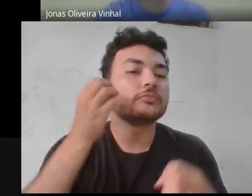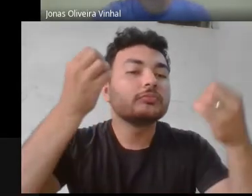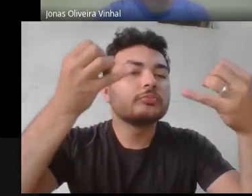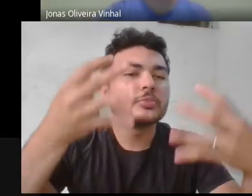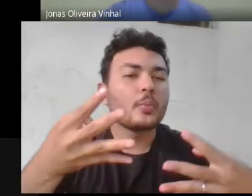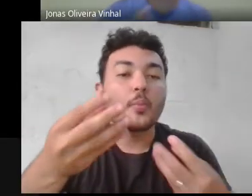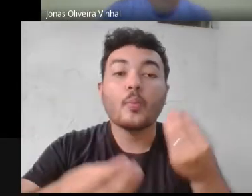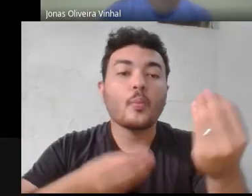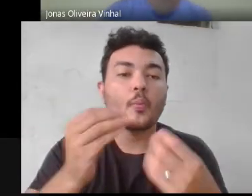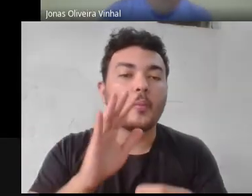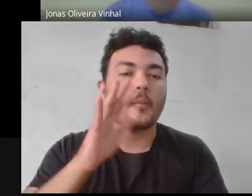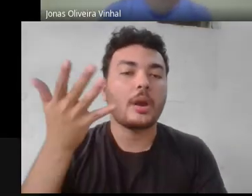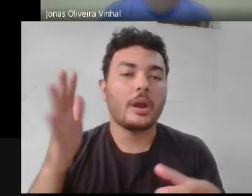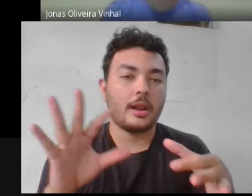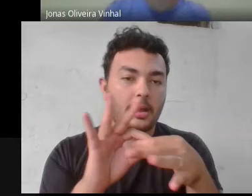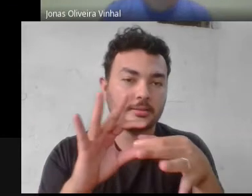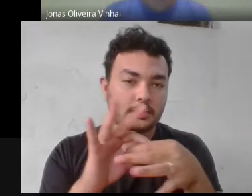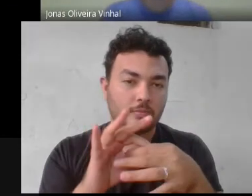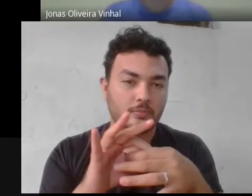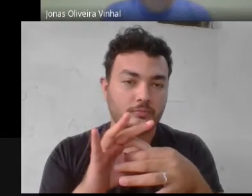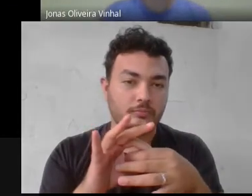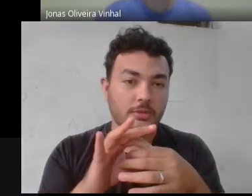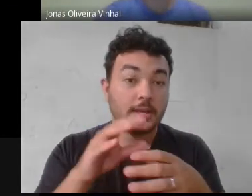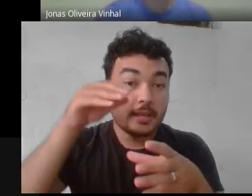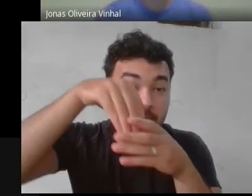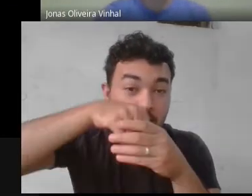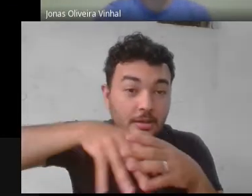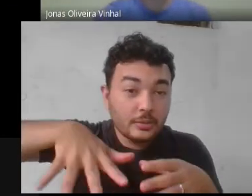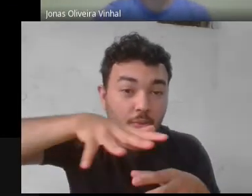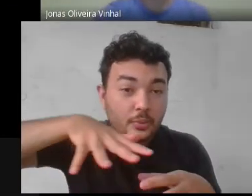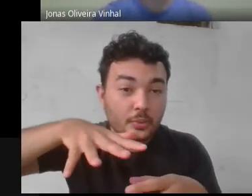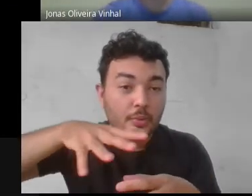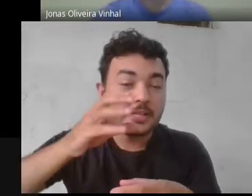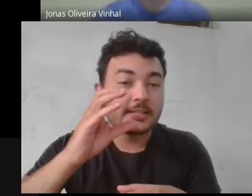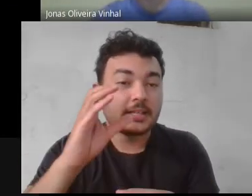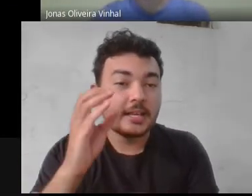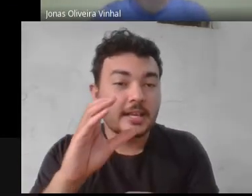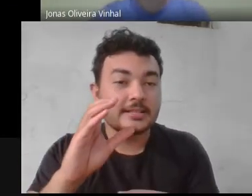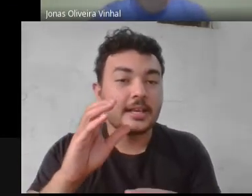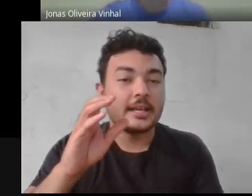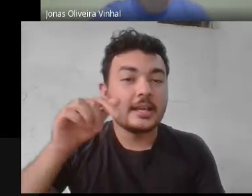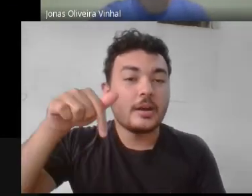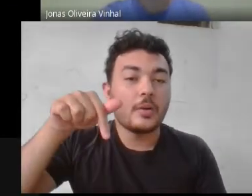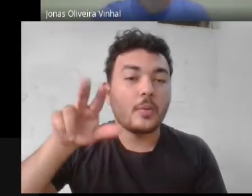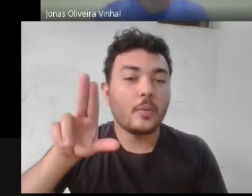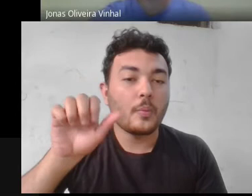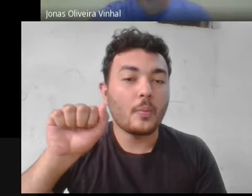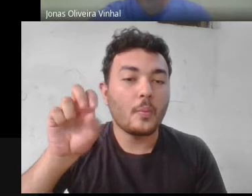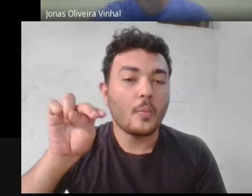química, assim, né, sobre a ótica da mecânica quântica no início do século XX, né, ali em torno